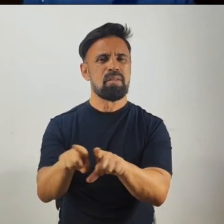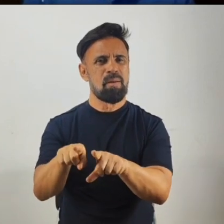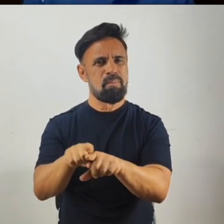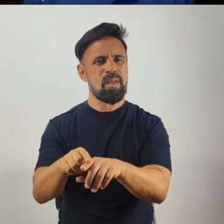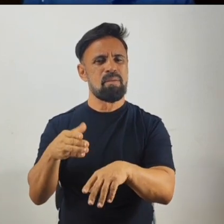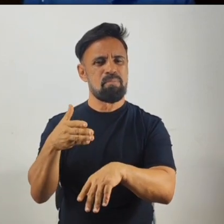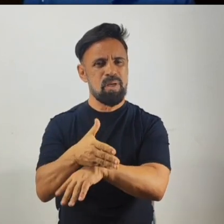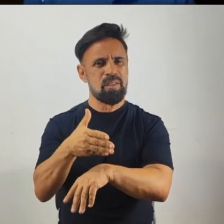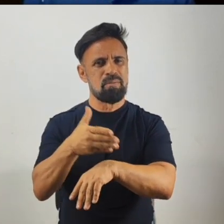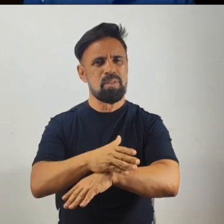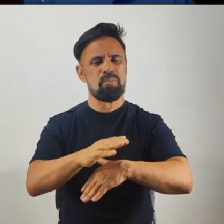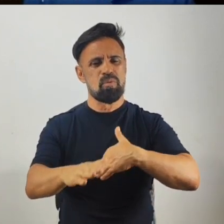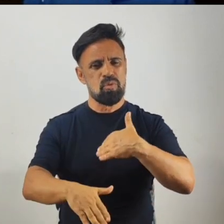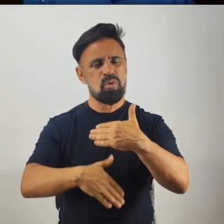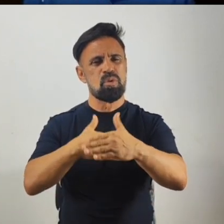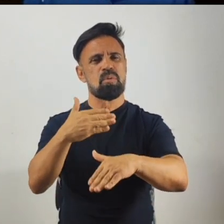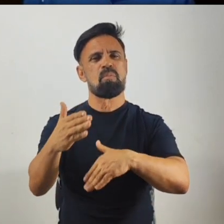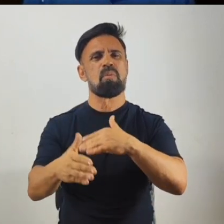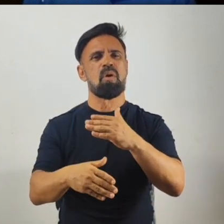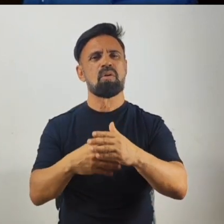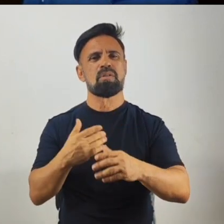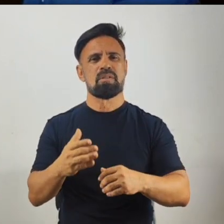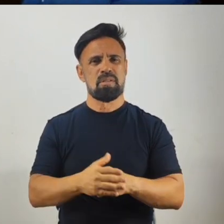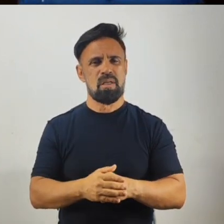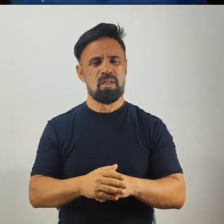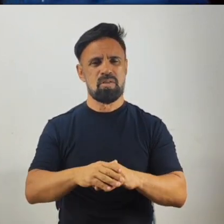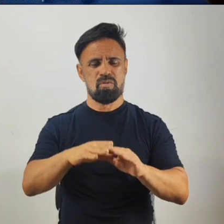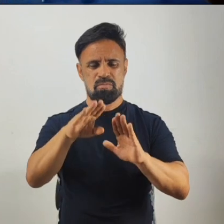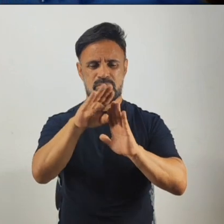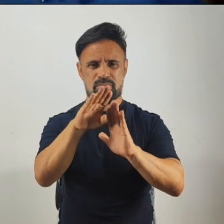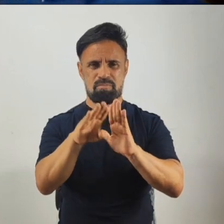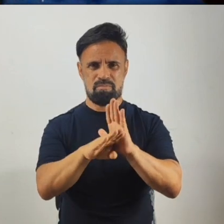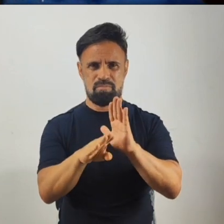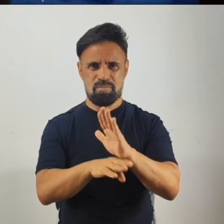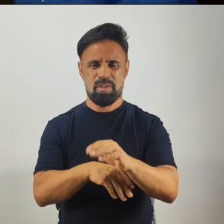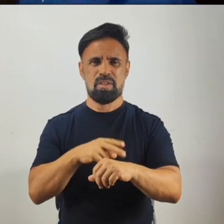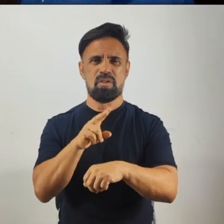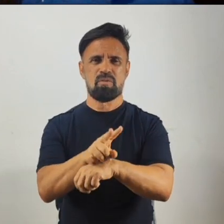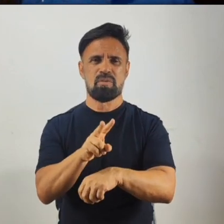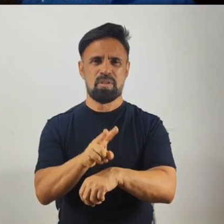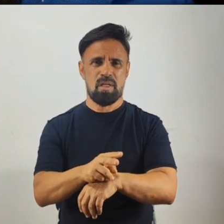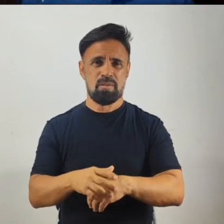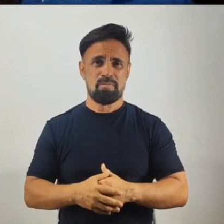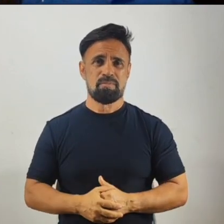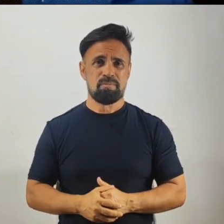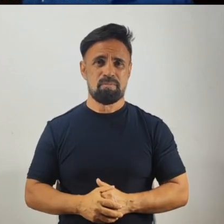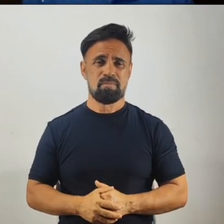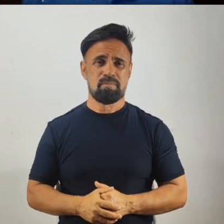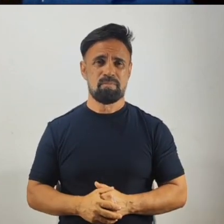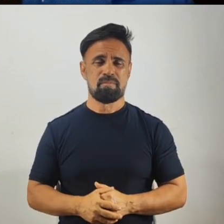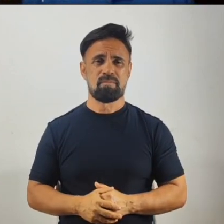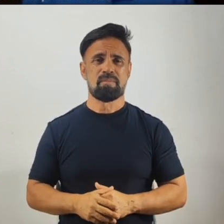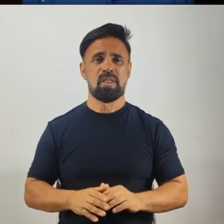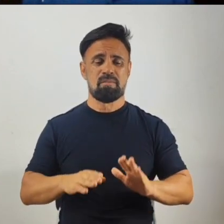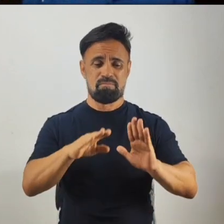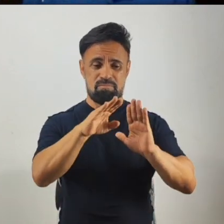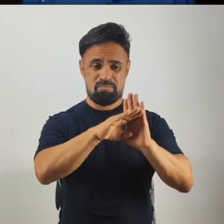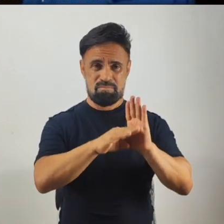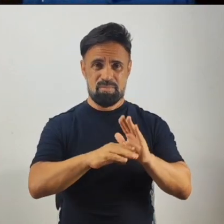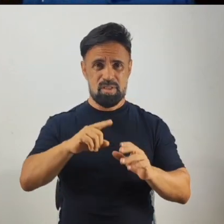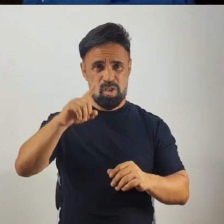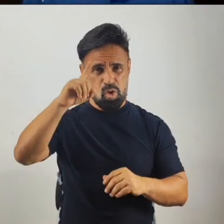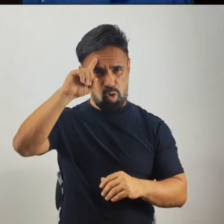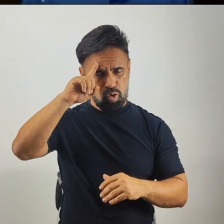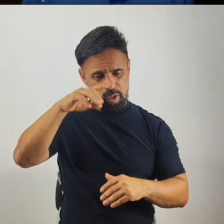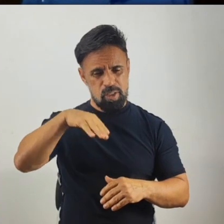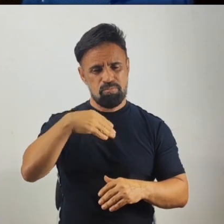que estes participem dos processos referentes a seus planos de cuidados. Devem-se